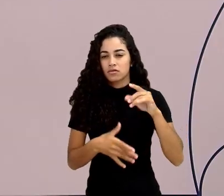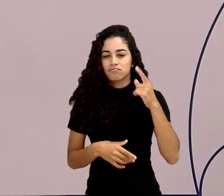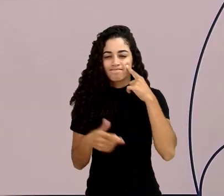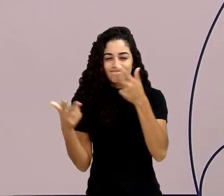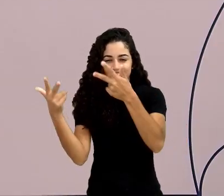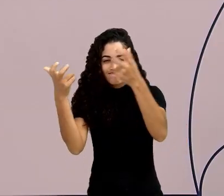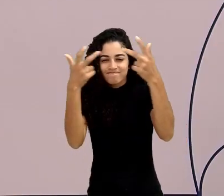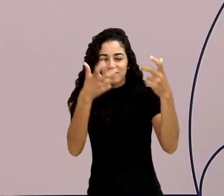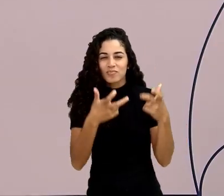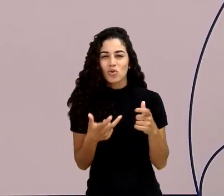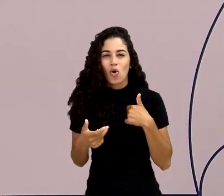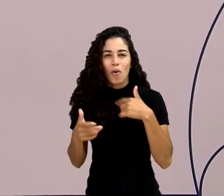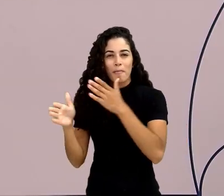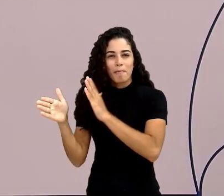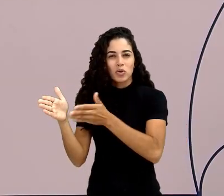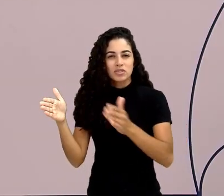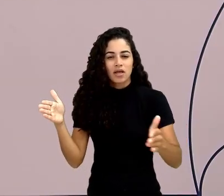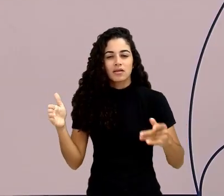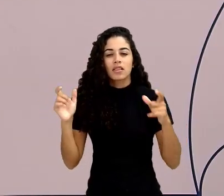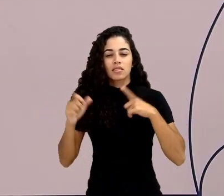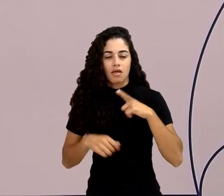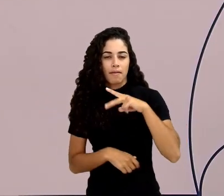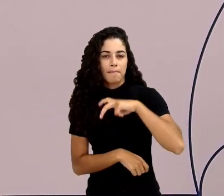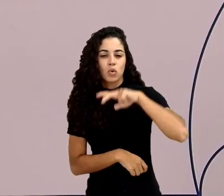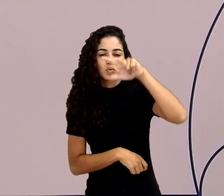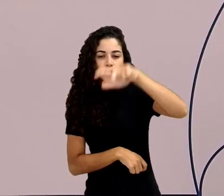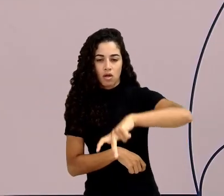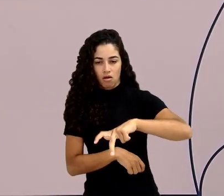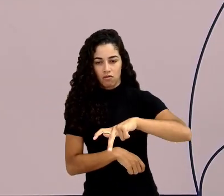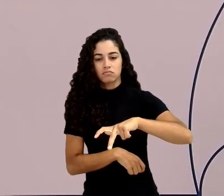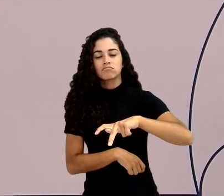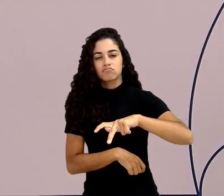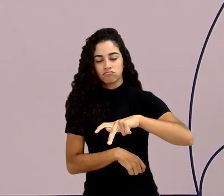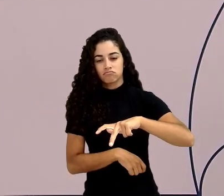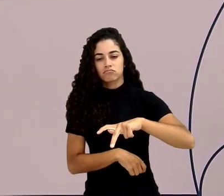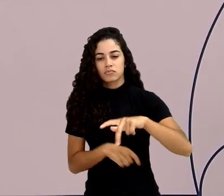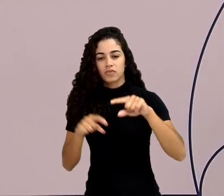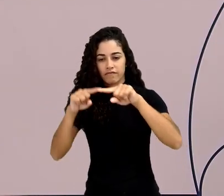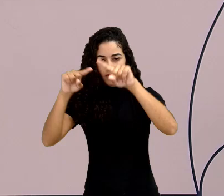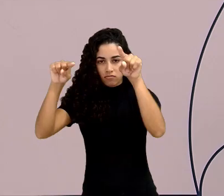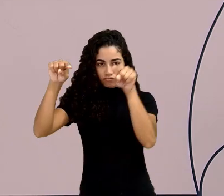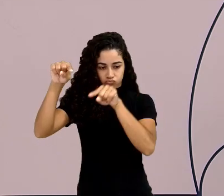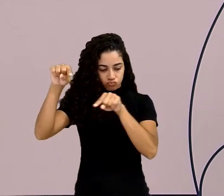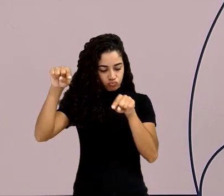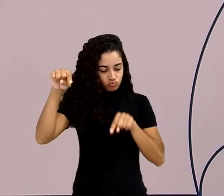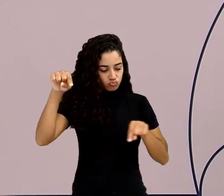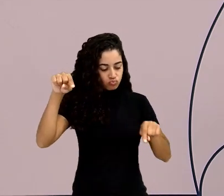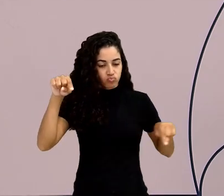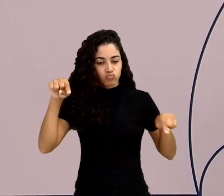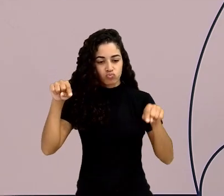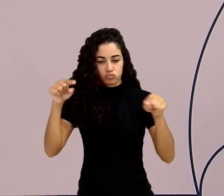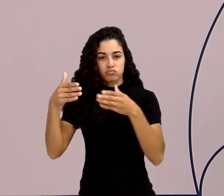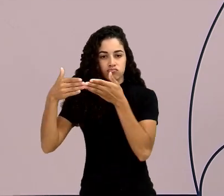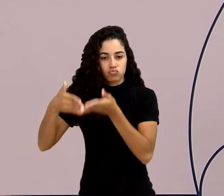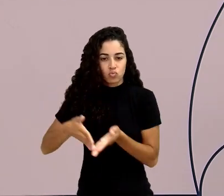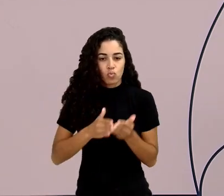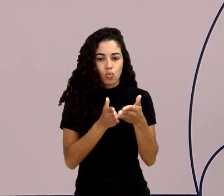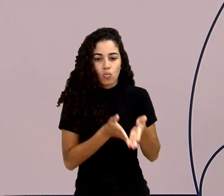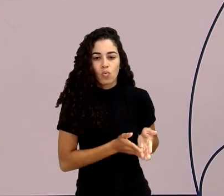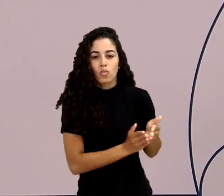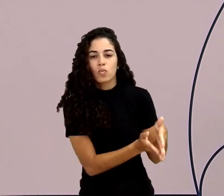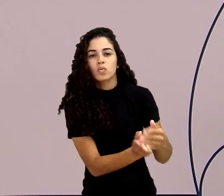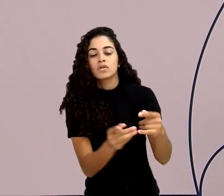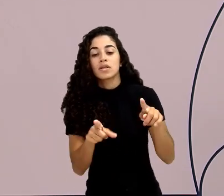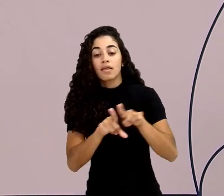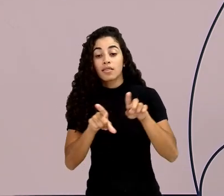nesse processo aqui, a gente tem Portugal, né, seguindo as suas rotas, né, de navegação, e